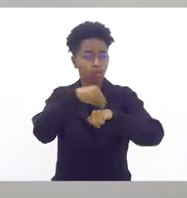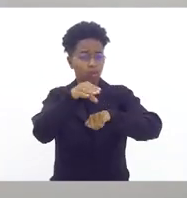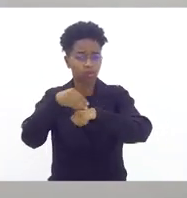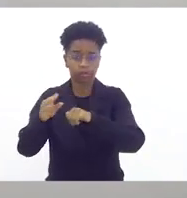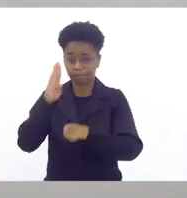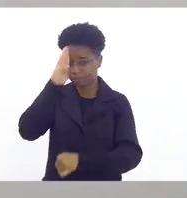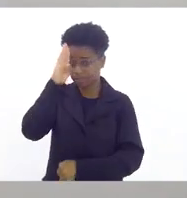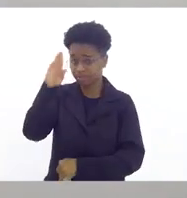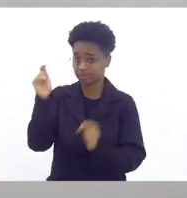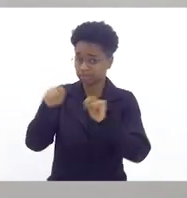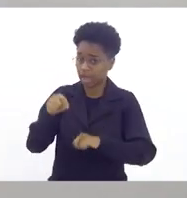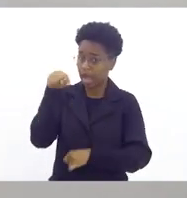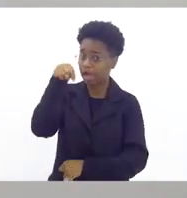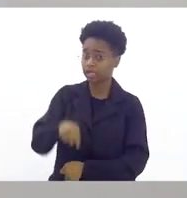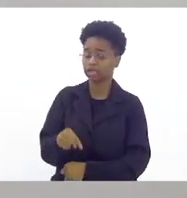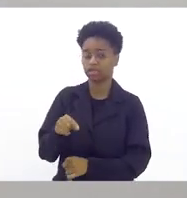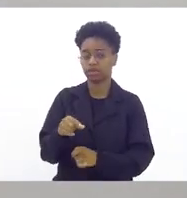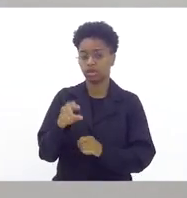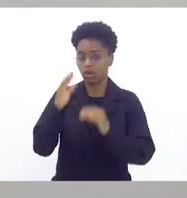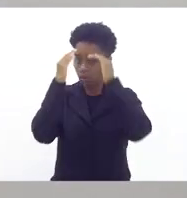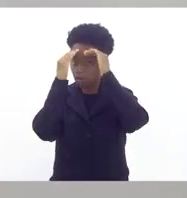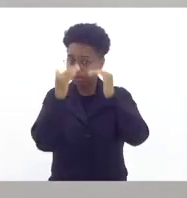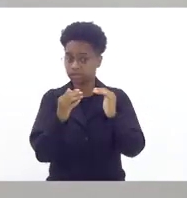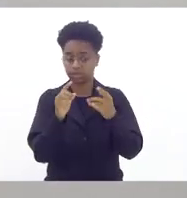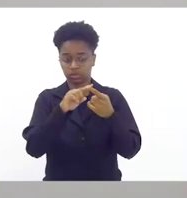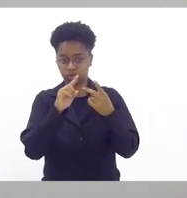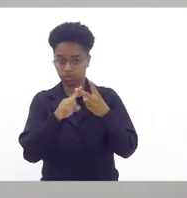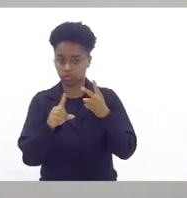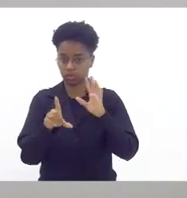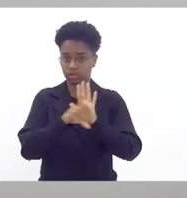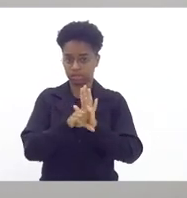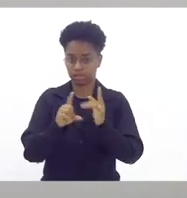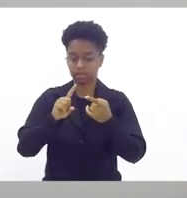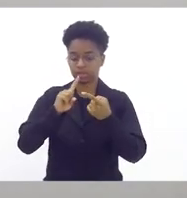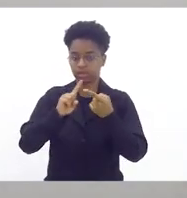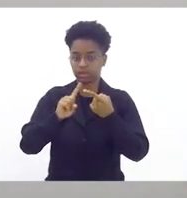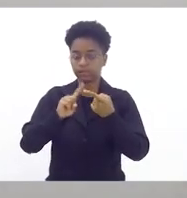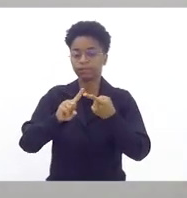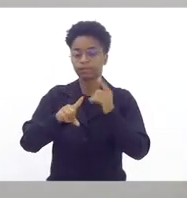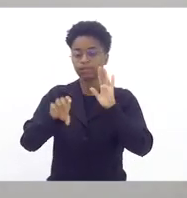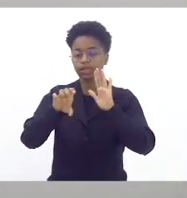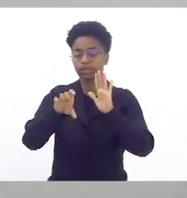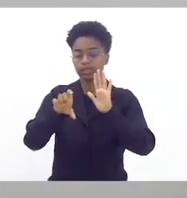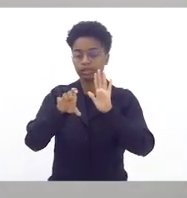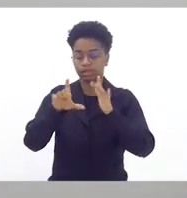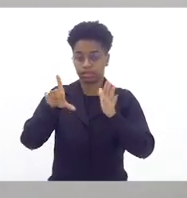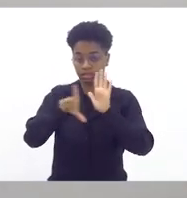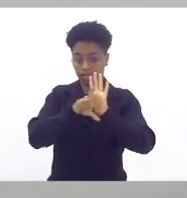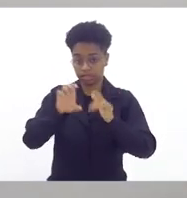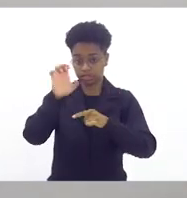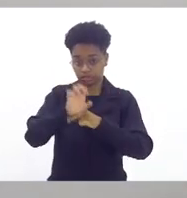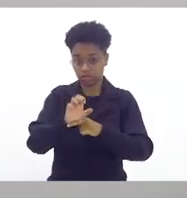possa vir a cumprir as duas leis em questão, tanto a Lei Estadual 9.497,